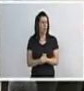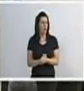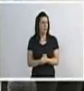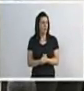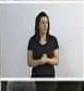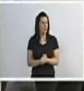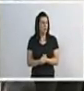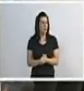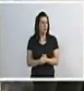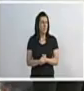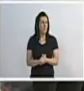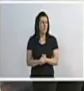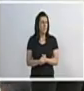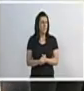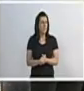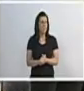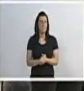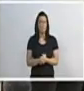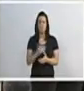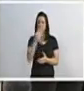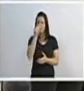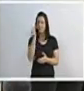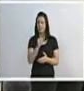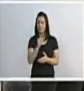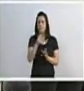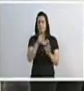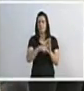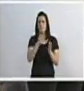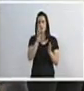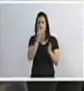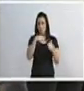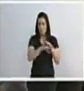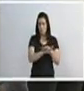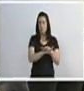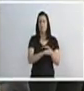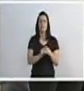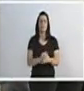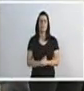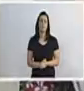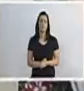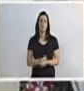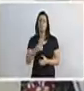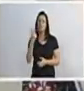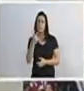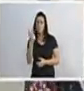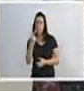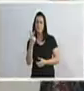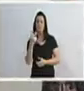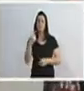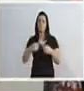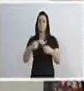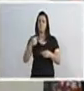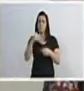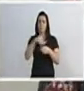Rejeitado e ao arquivo. Em segunda discussão e